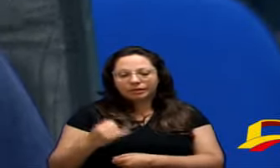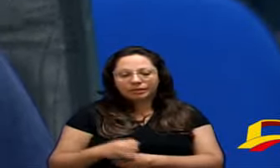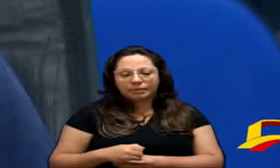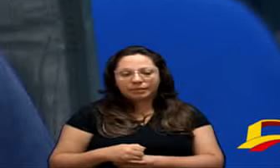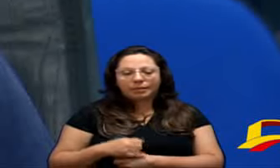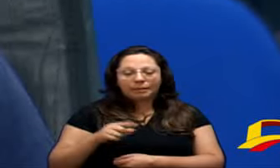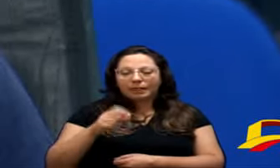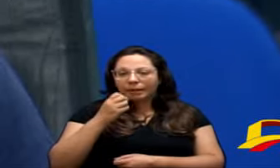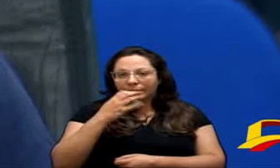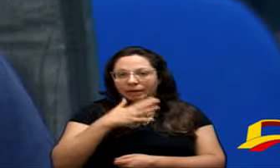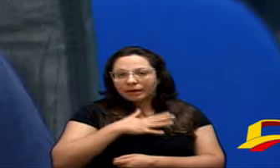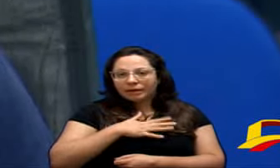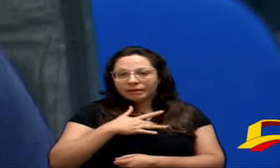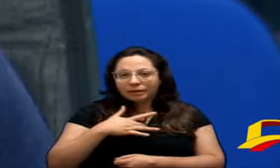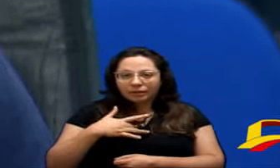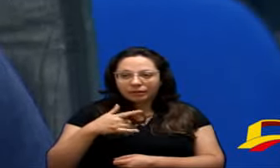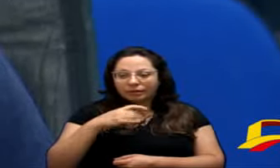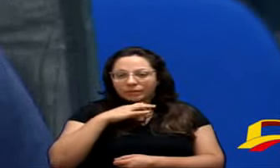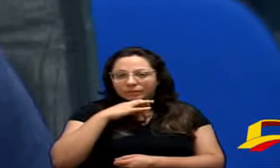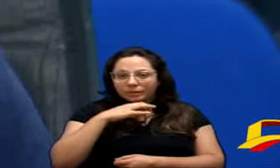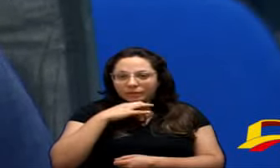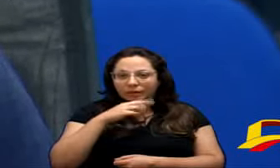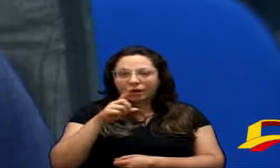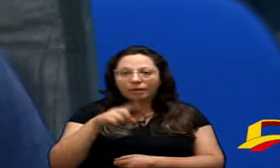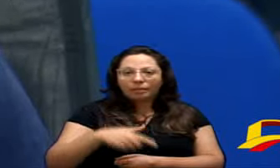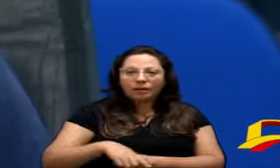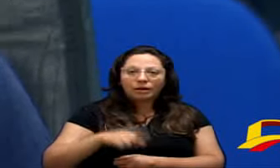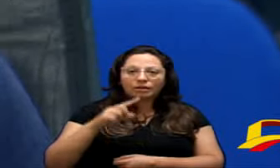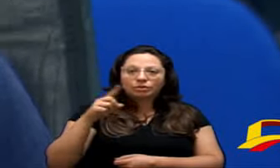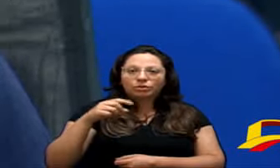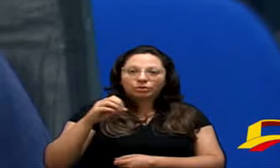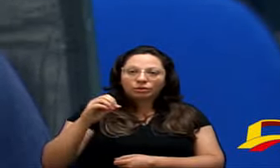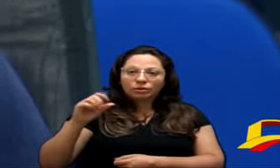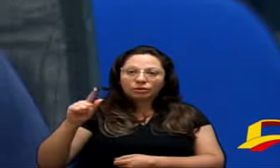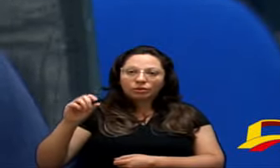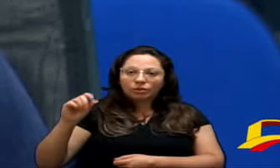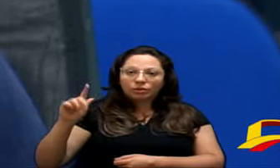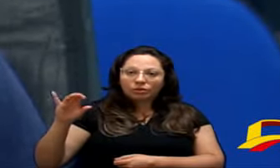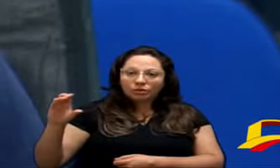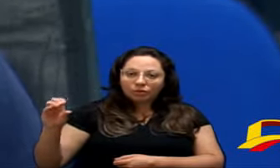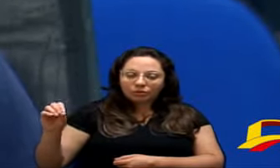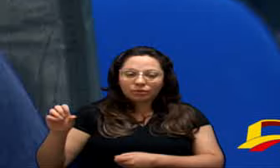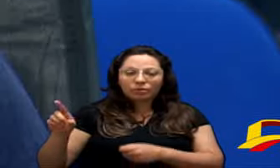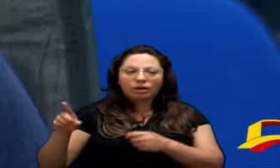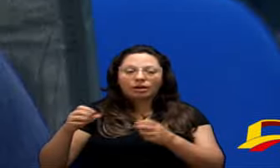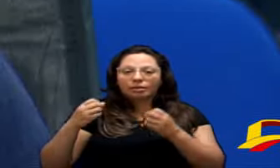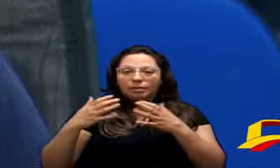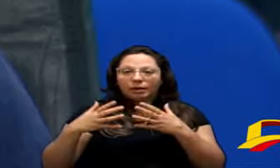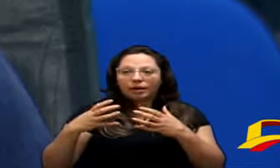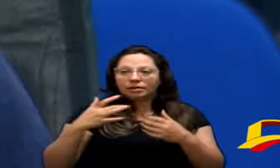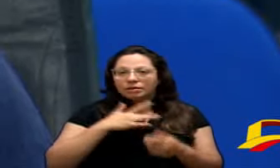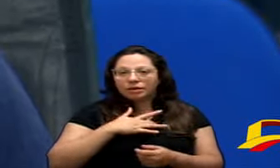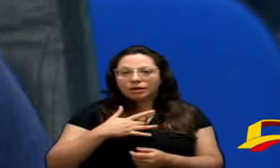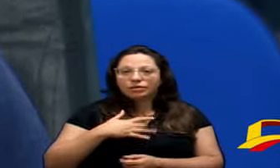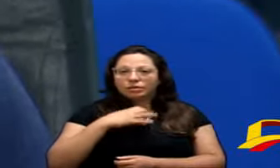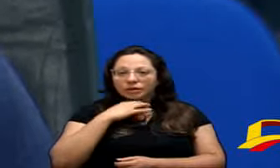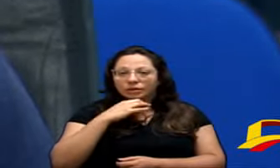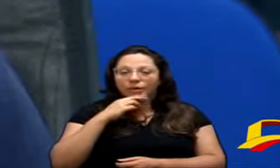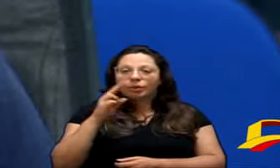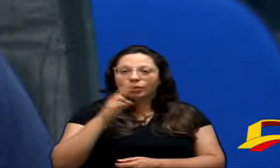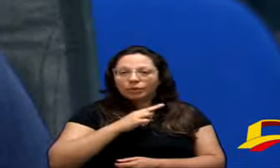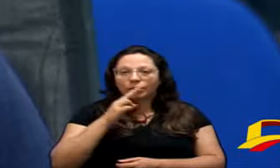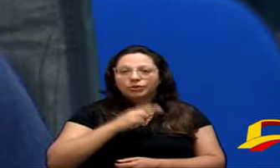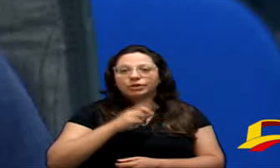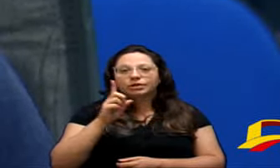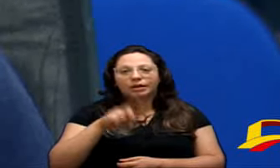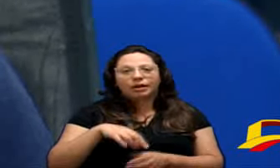o bem-estar animal e o Zoológico eh num primeiro momento o bem-estar animal com uma maior urgência é de ter essa